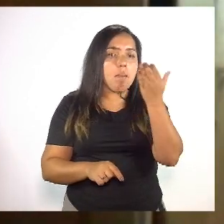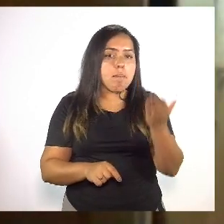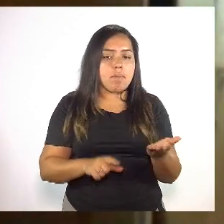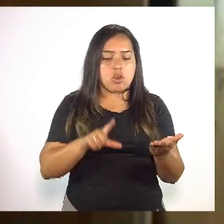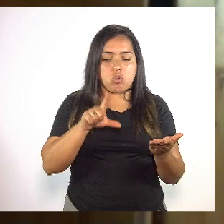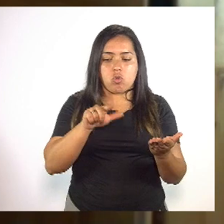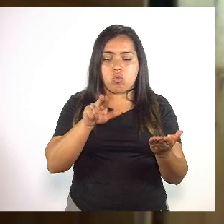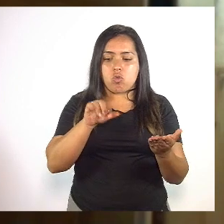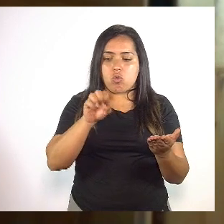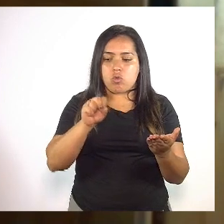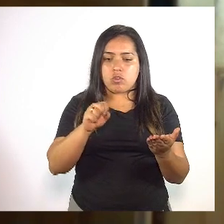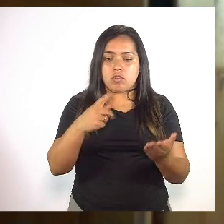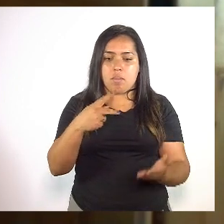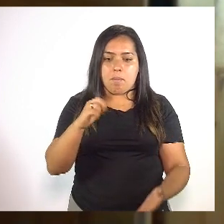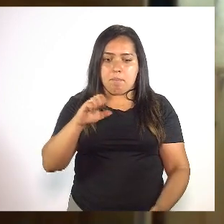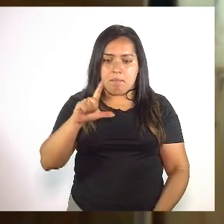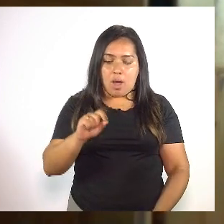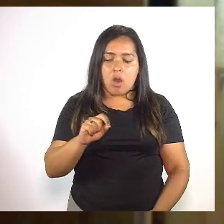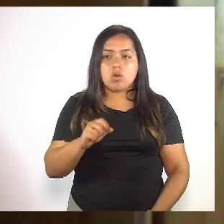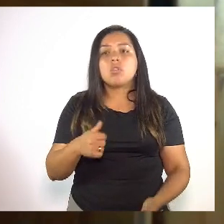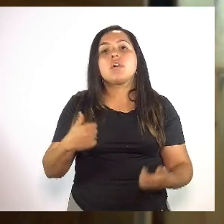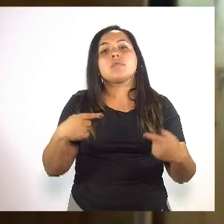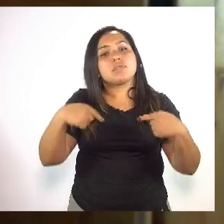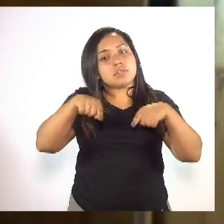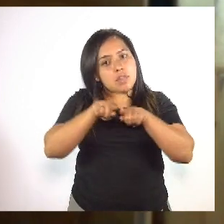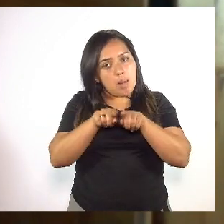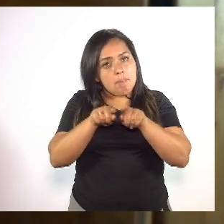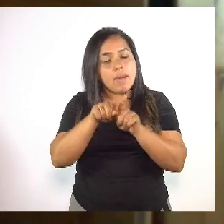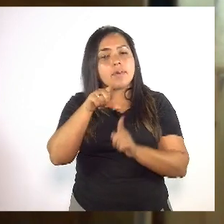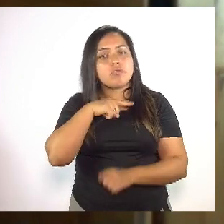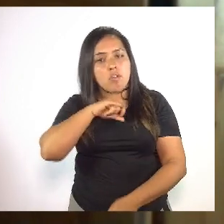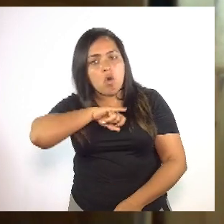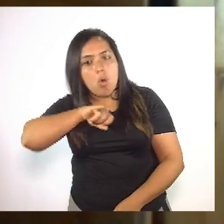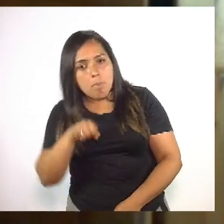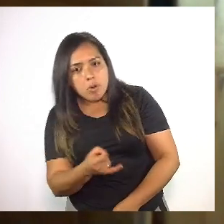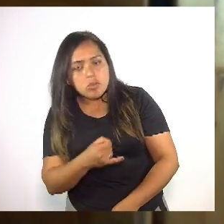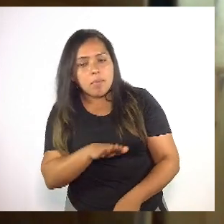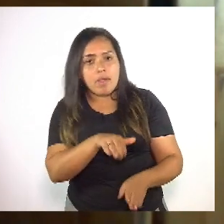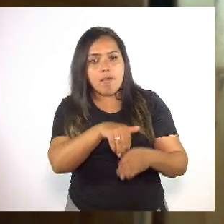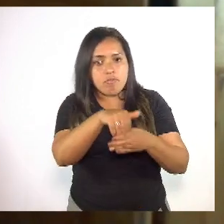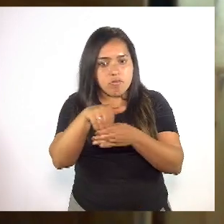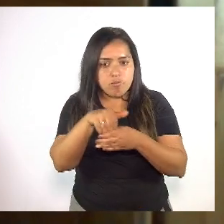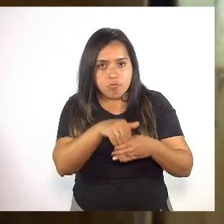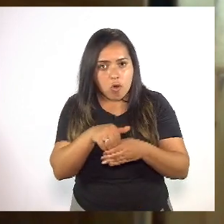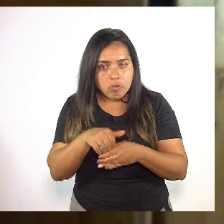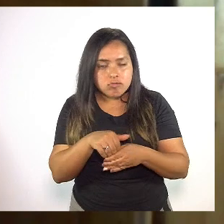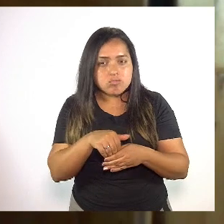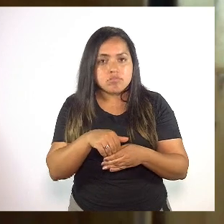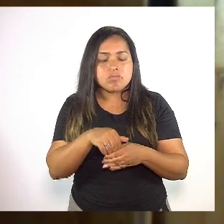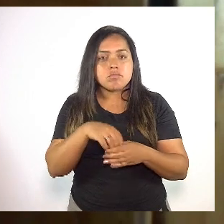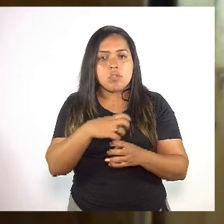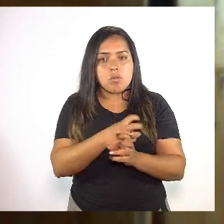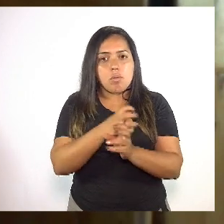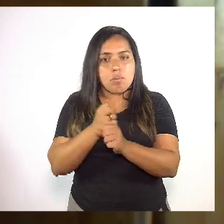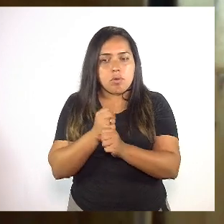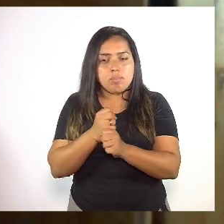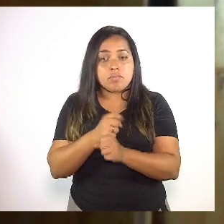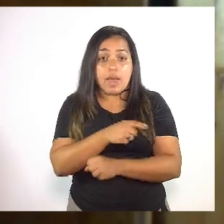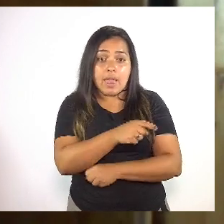Bacelar, também tive a oportunidade de ler o voto emitido pelo